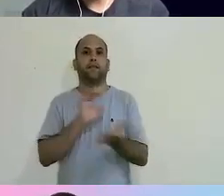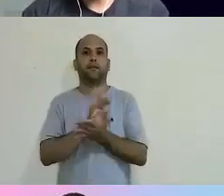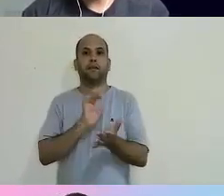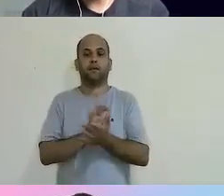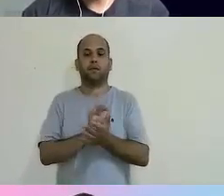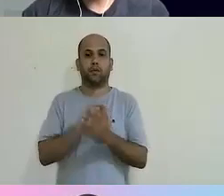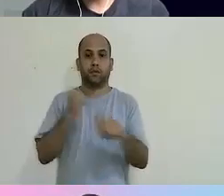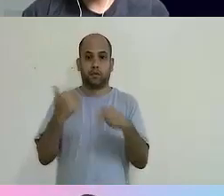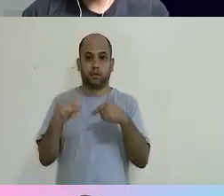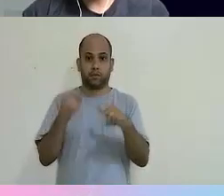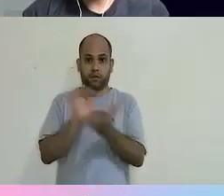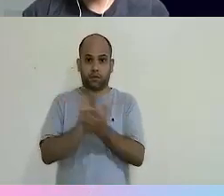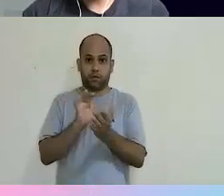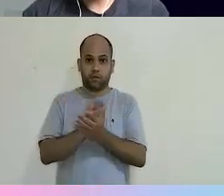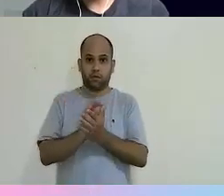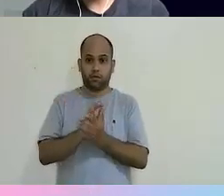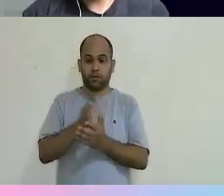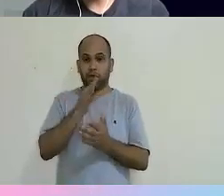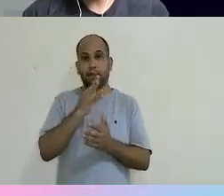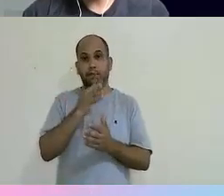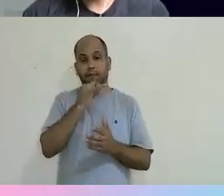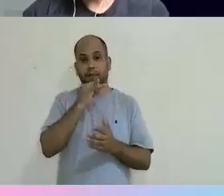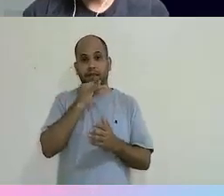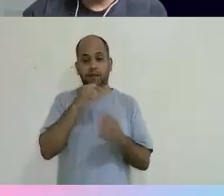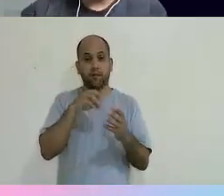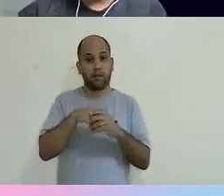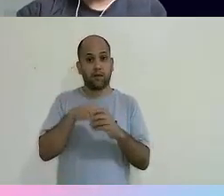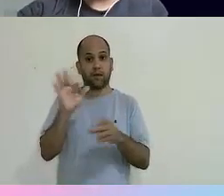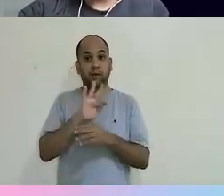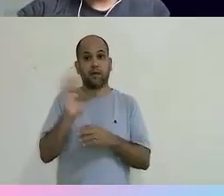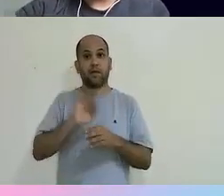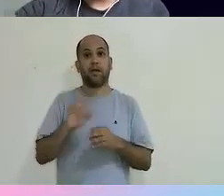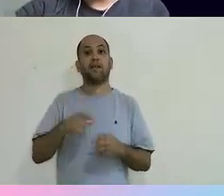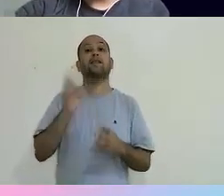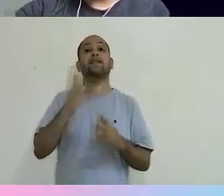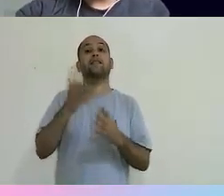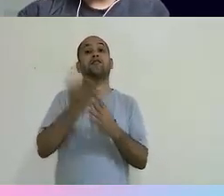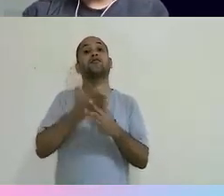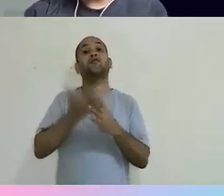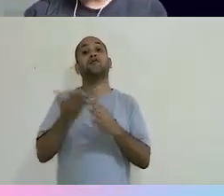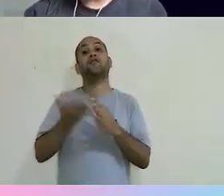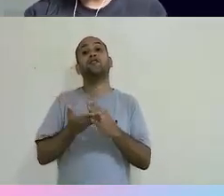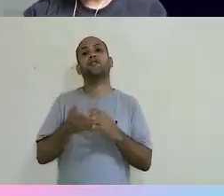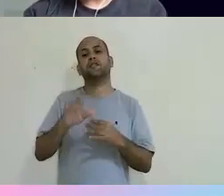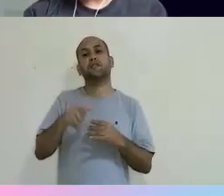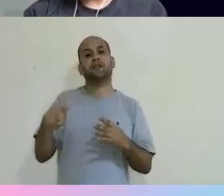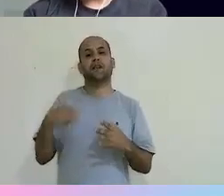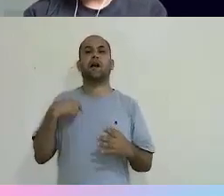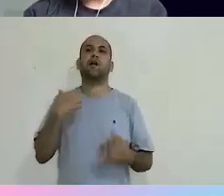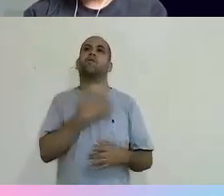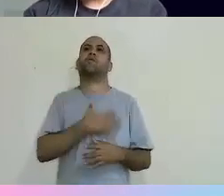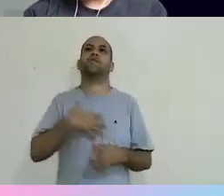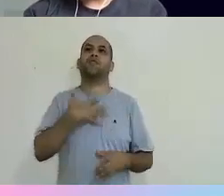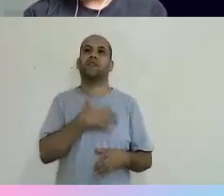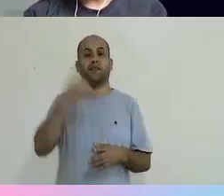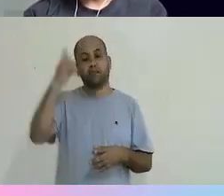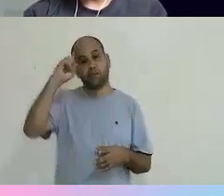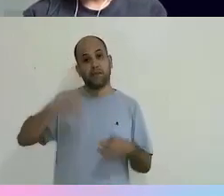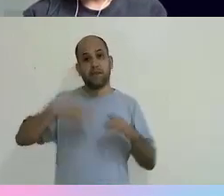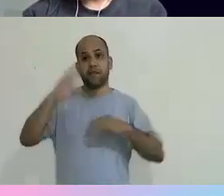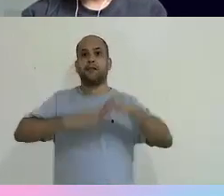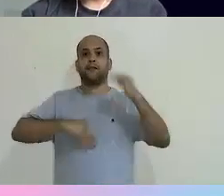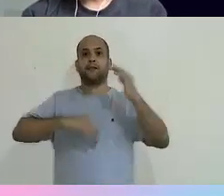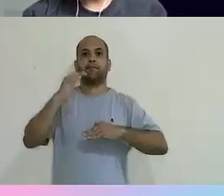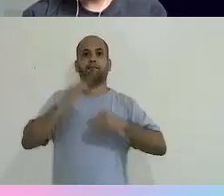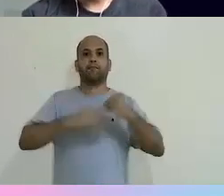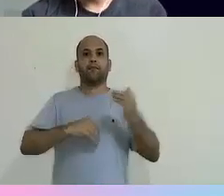né? Dentro da faculdade, quem vai ficar com essa parte? Muitas vezes fala, eu gostaria, mas não sei se eu sou capaz.